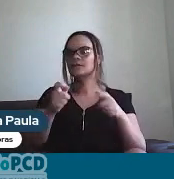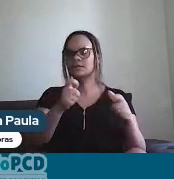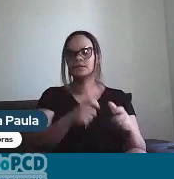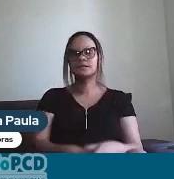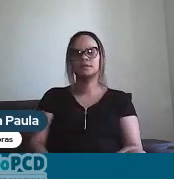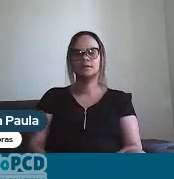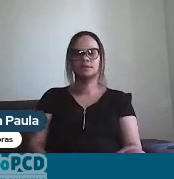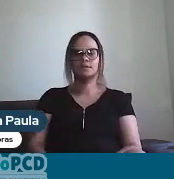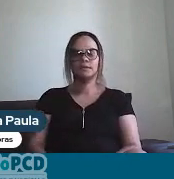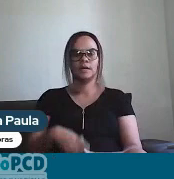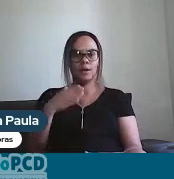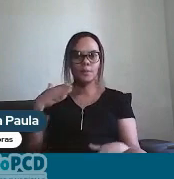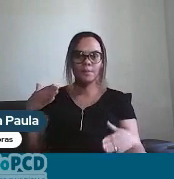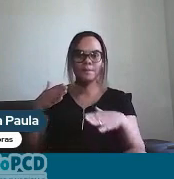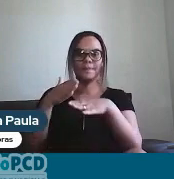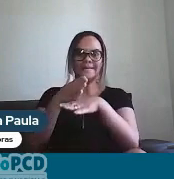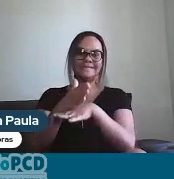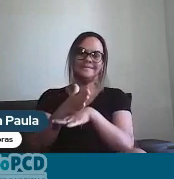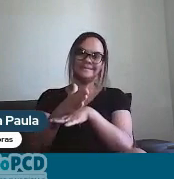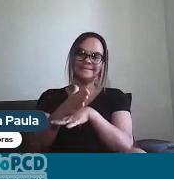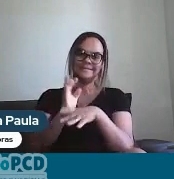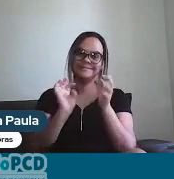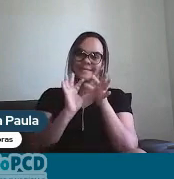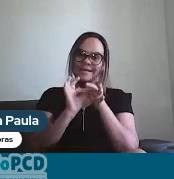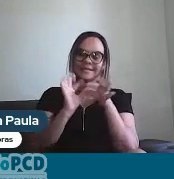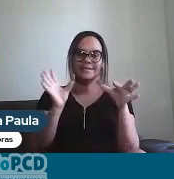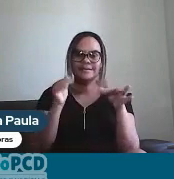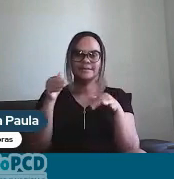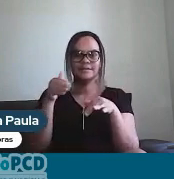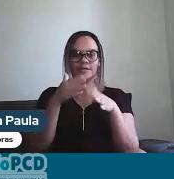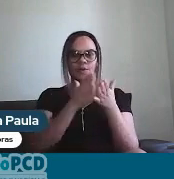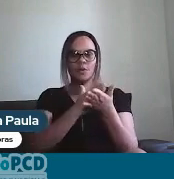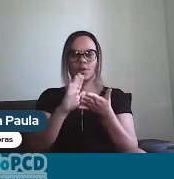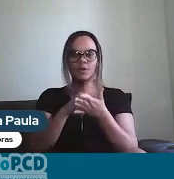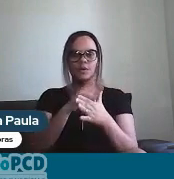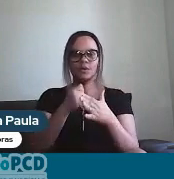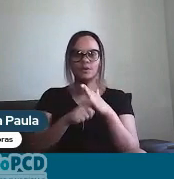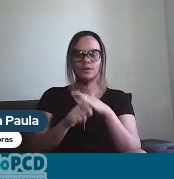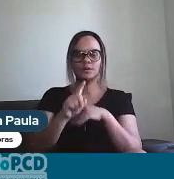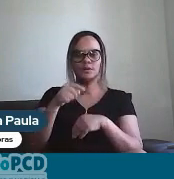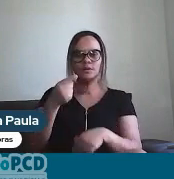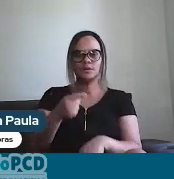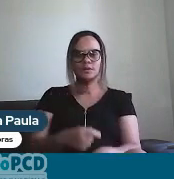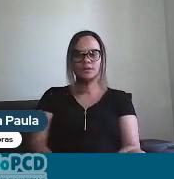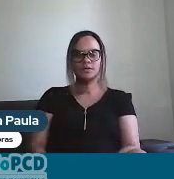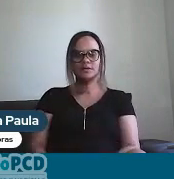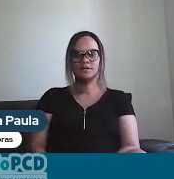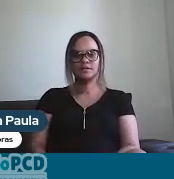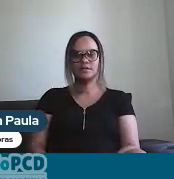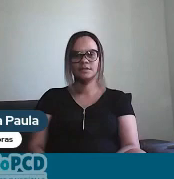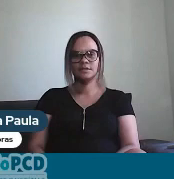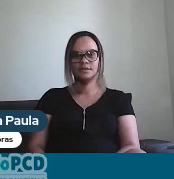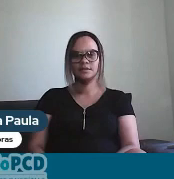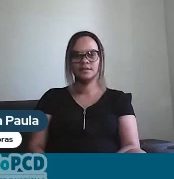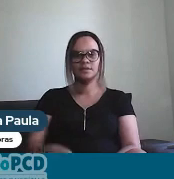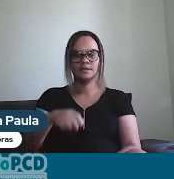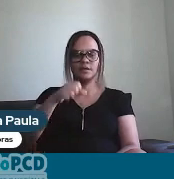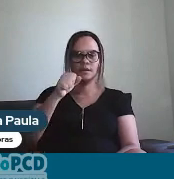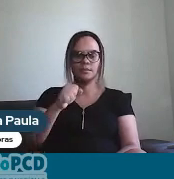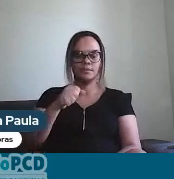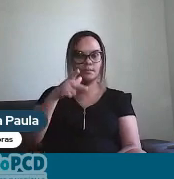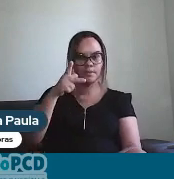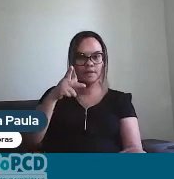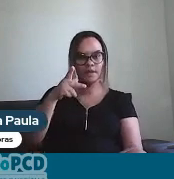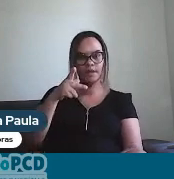benefícios que ela pode acessar a partir dali. Alguns benefícios têm outros cortes, então, por exemplo, o BPC, ele tem um corte